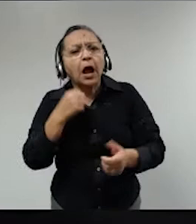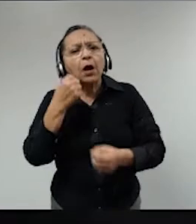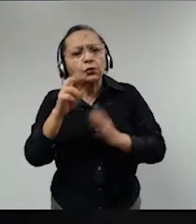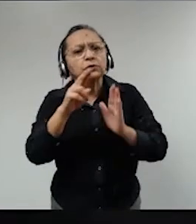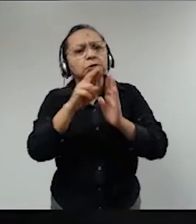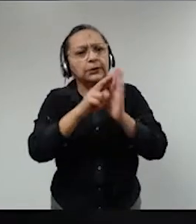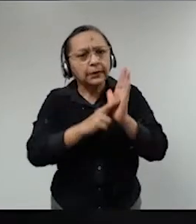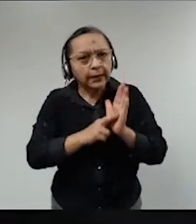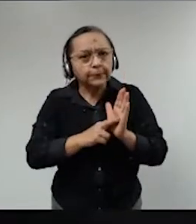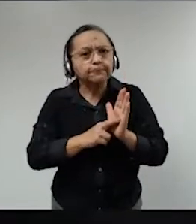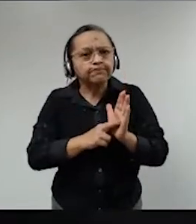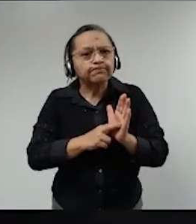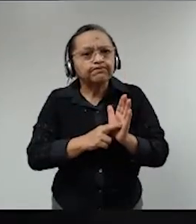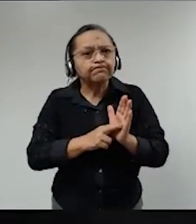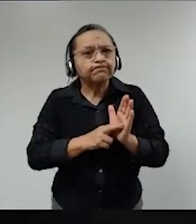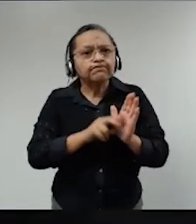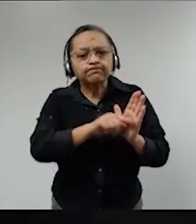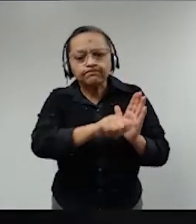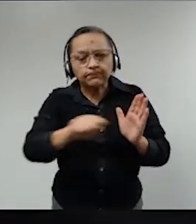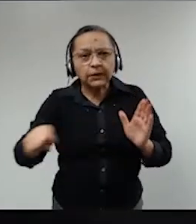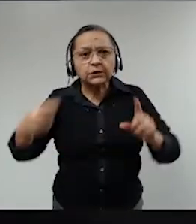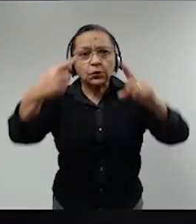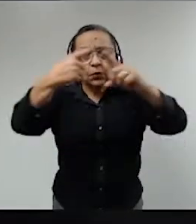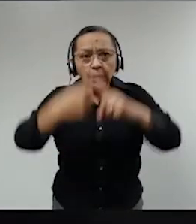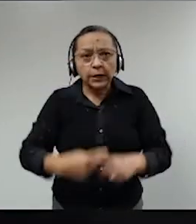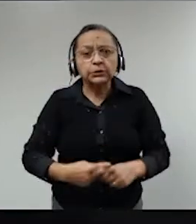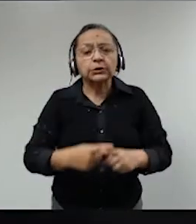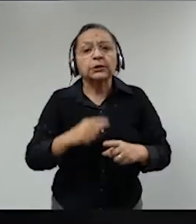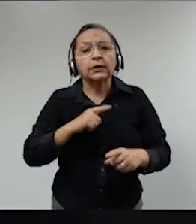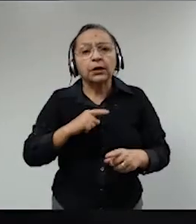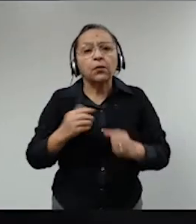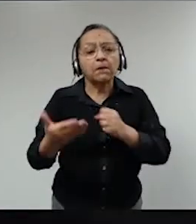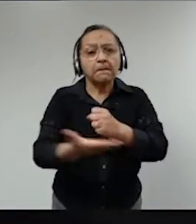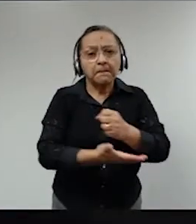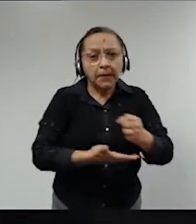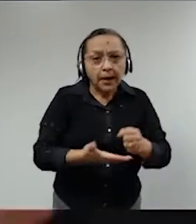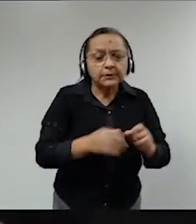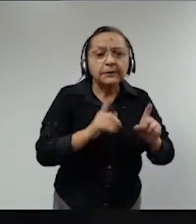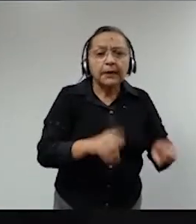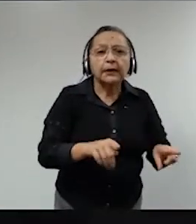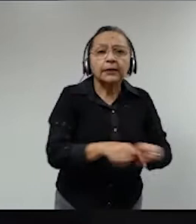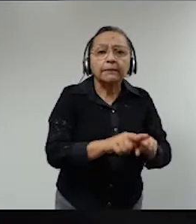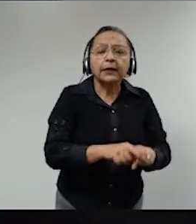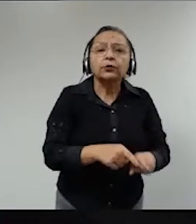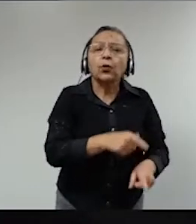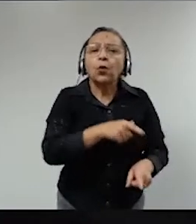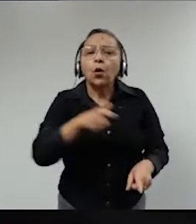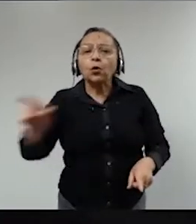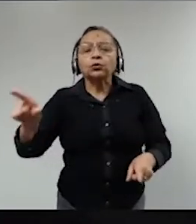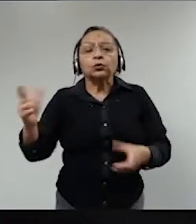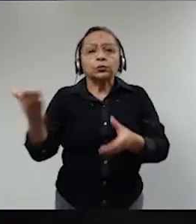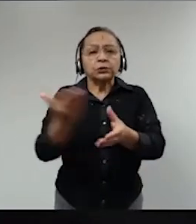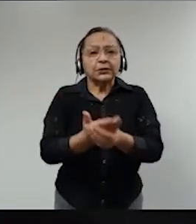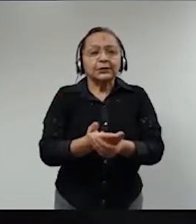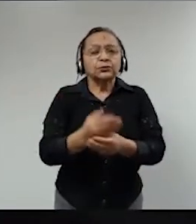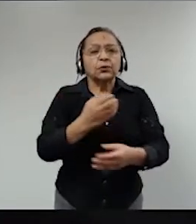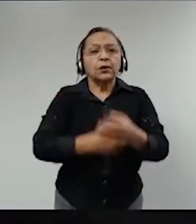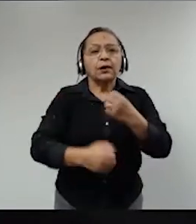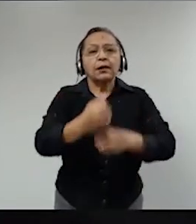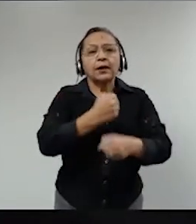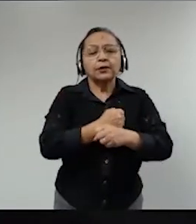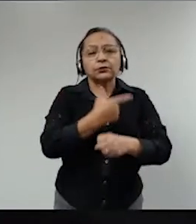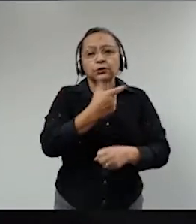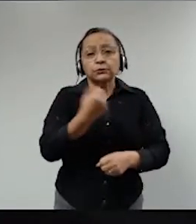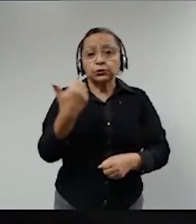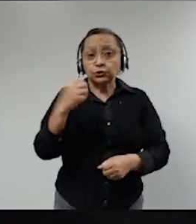os concorrentes e que fundamentaram, não só nesse caso, mas também num caso anterior, similar, tomado em 2018, no contexto da